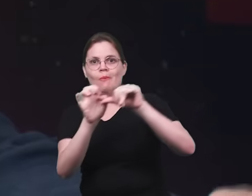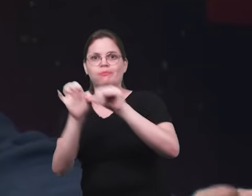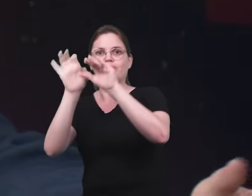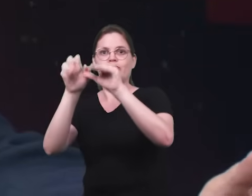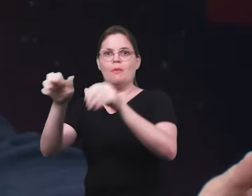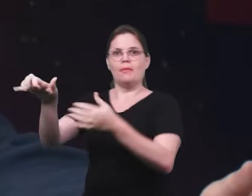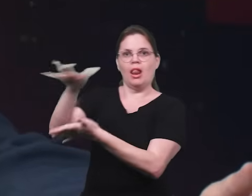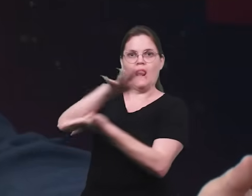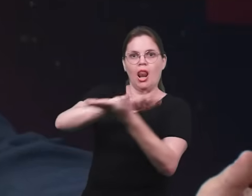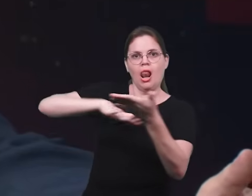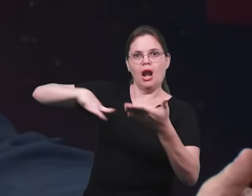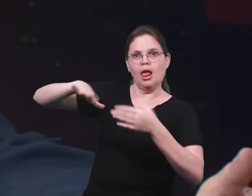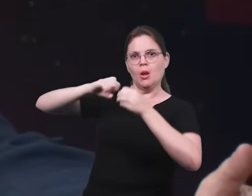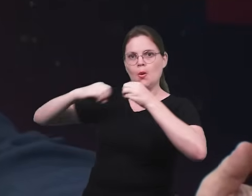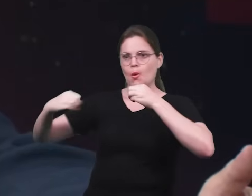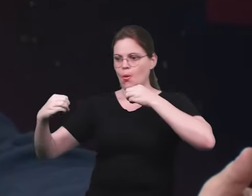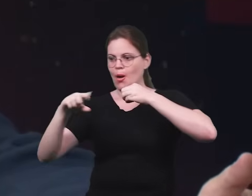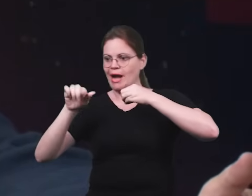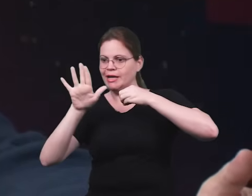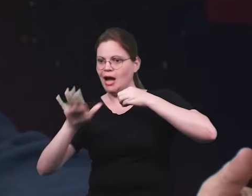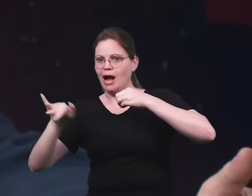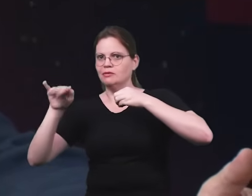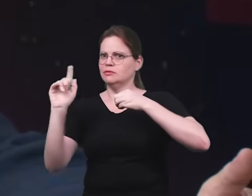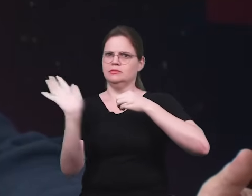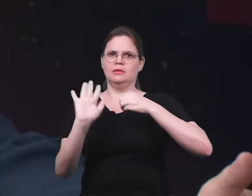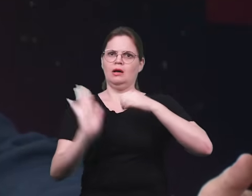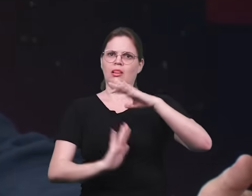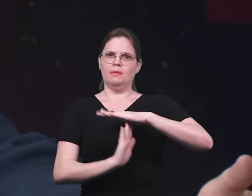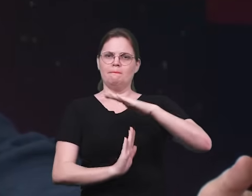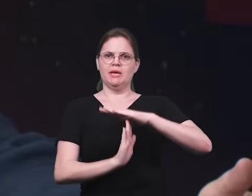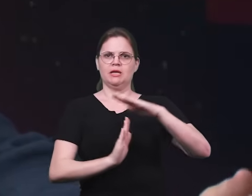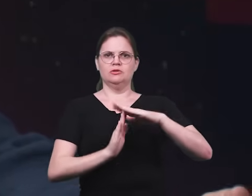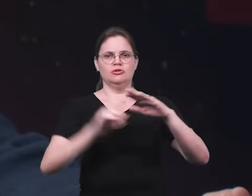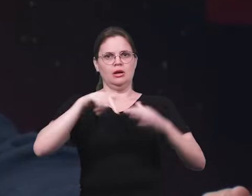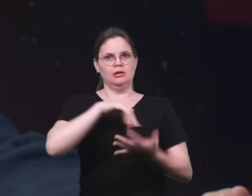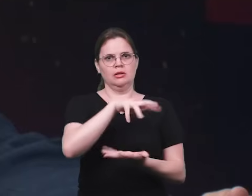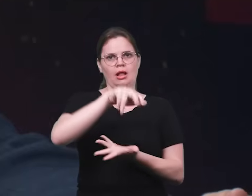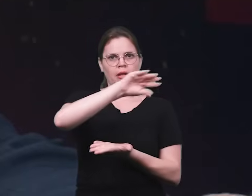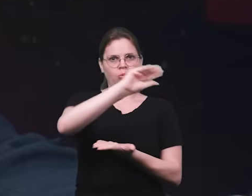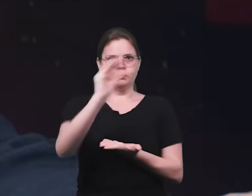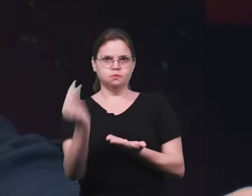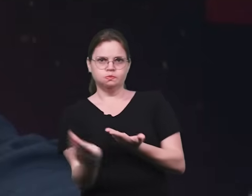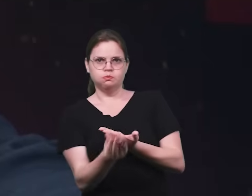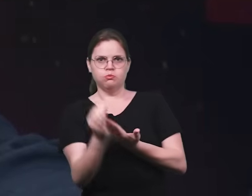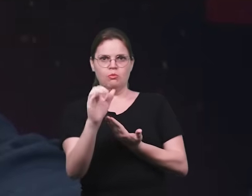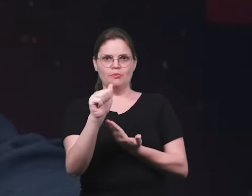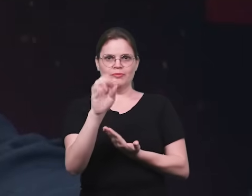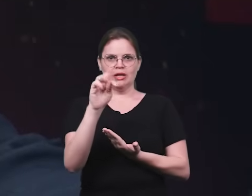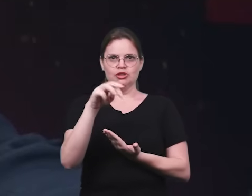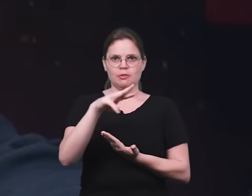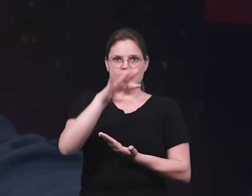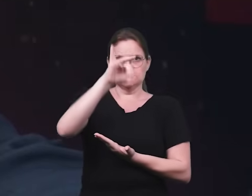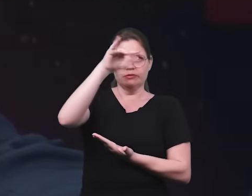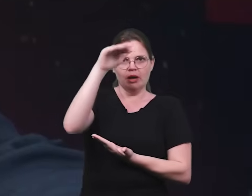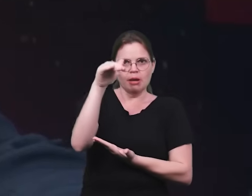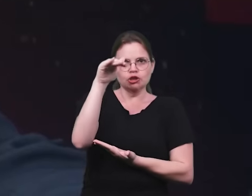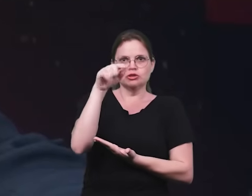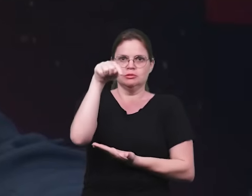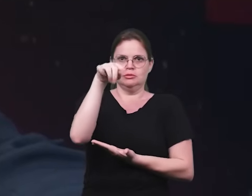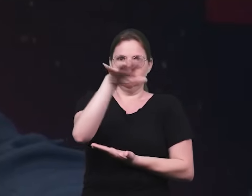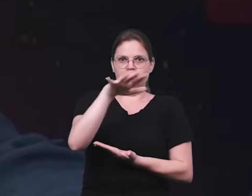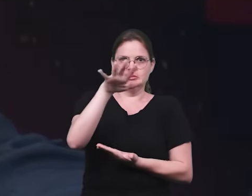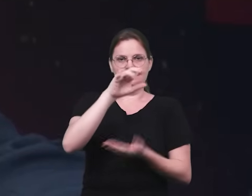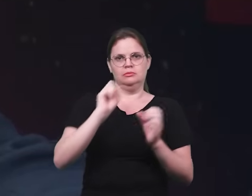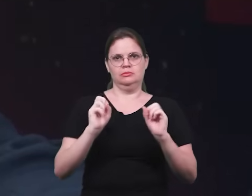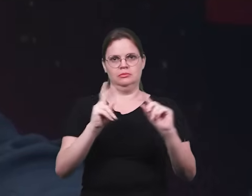limite. Como toda criação de Deus tem os seus limites. Então o limite dela é aqui na nossa atmosfera, né? E bem baixinha ainda. Maravilha.